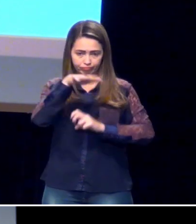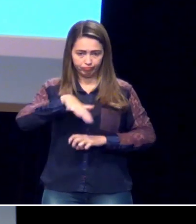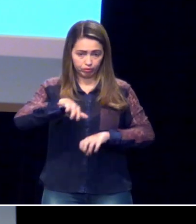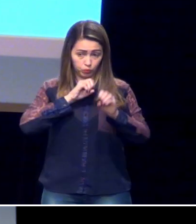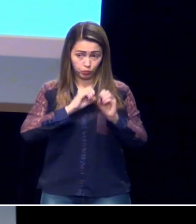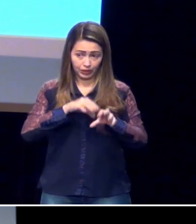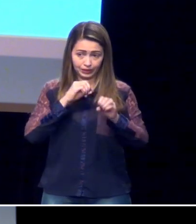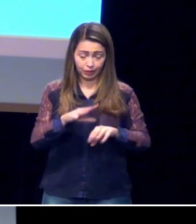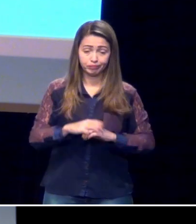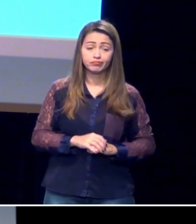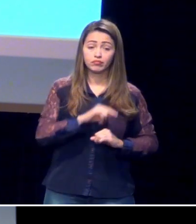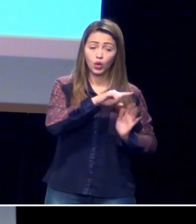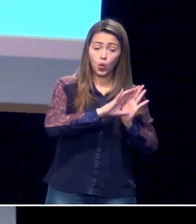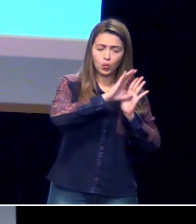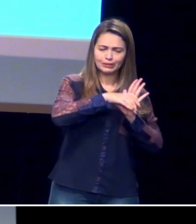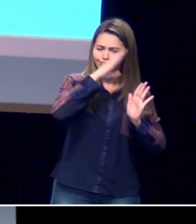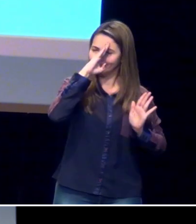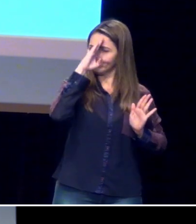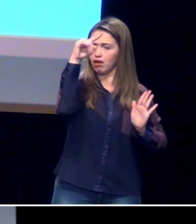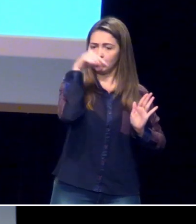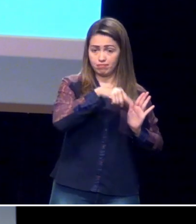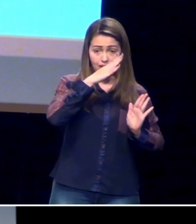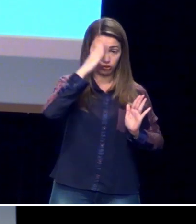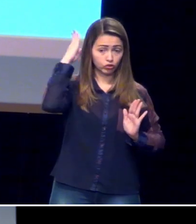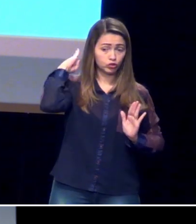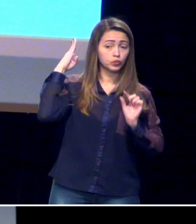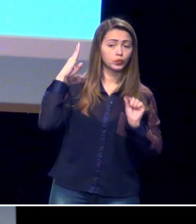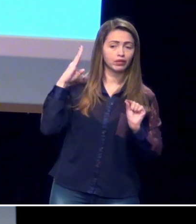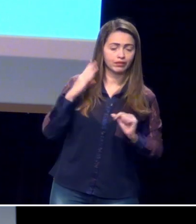conceito central para Bakhtin